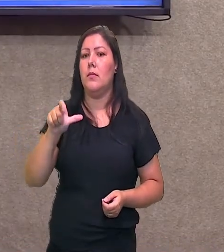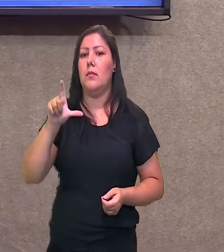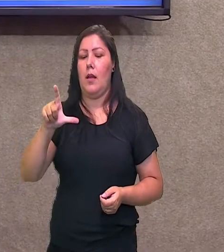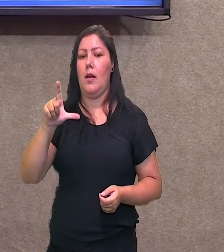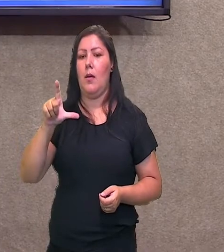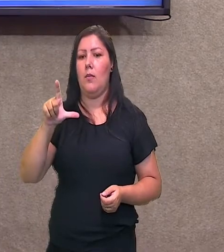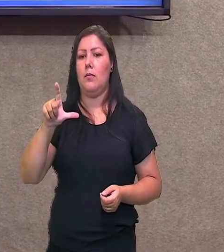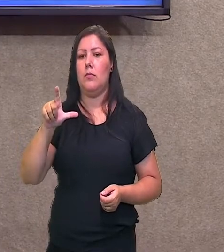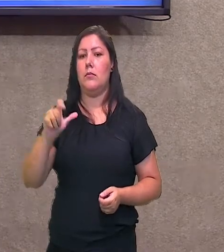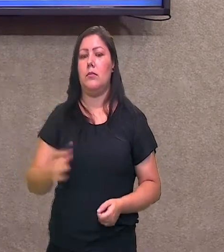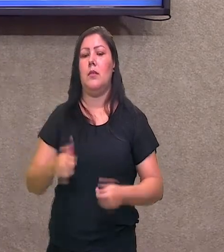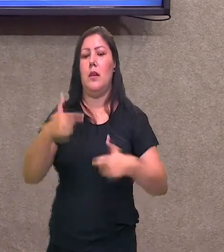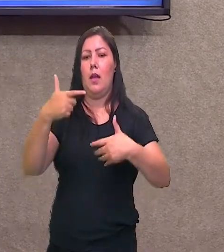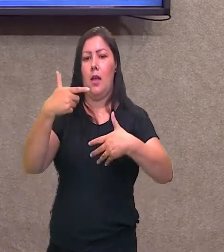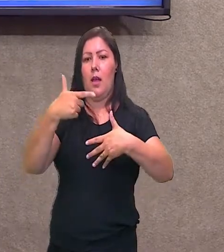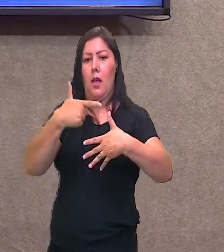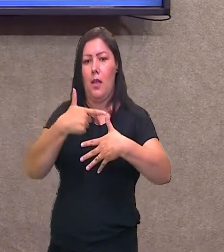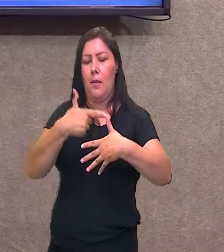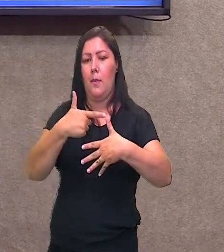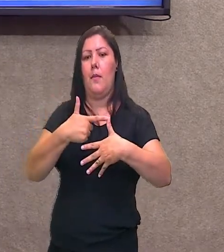países.